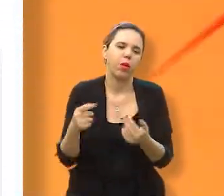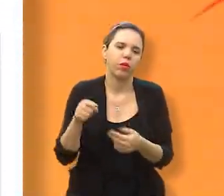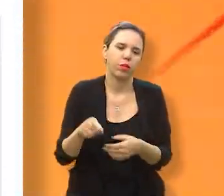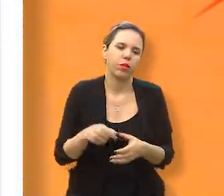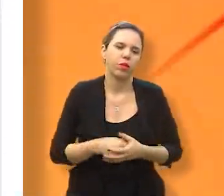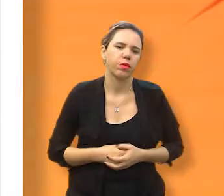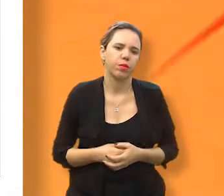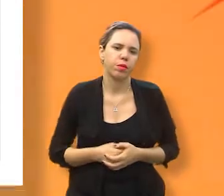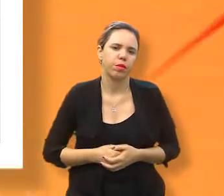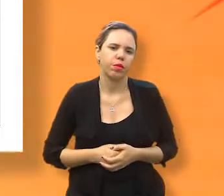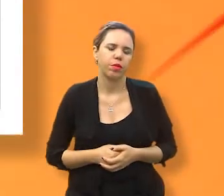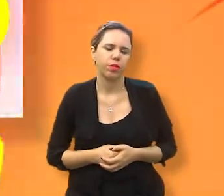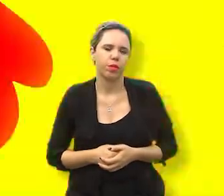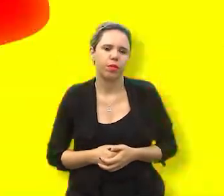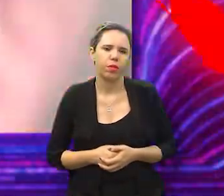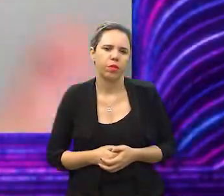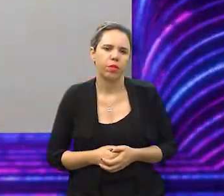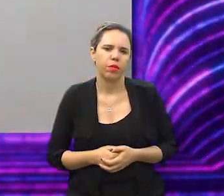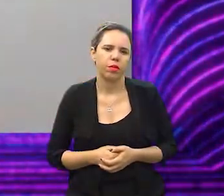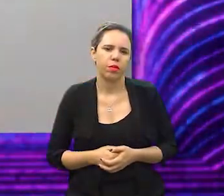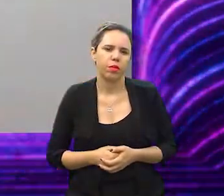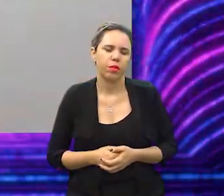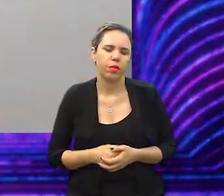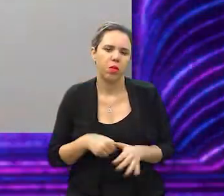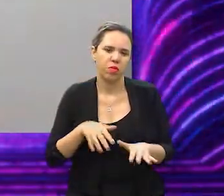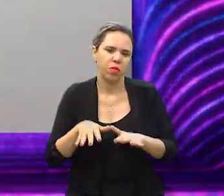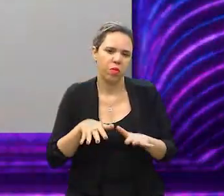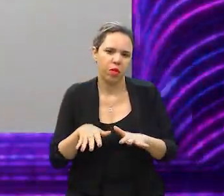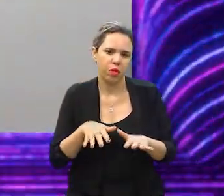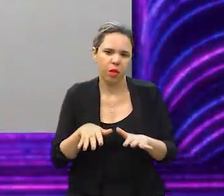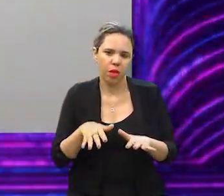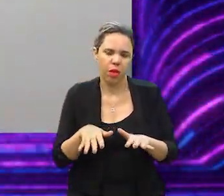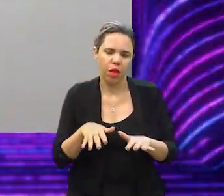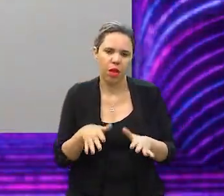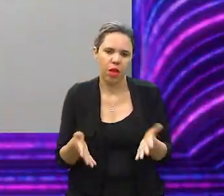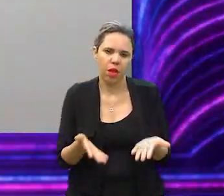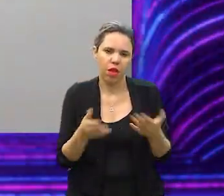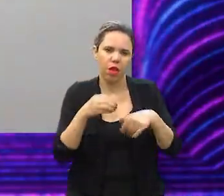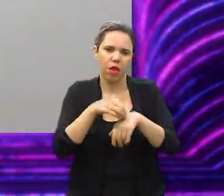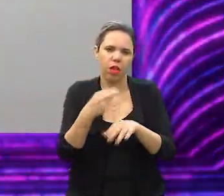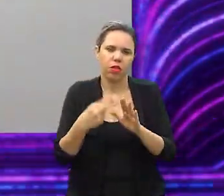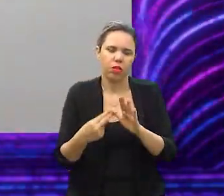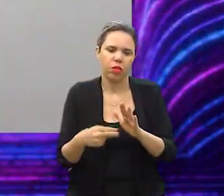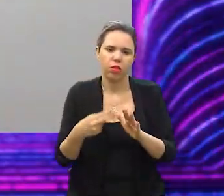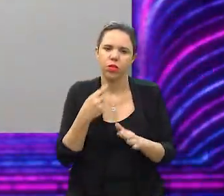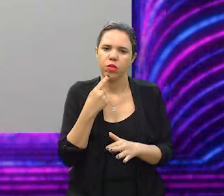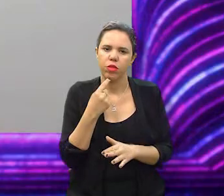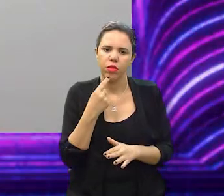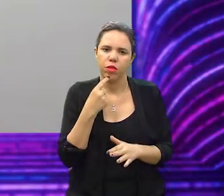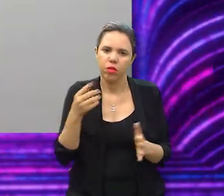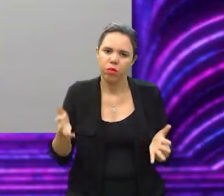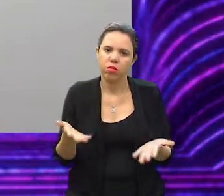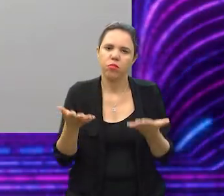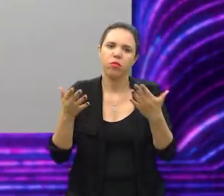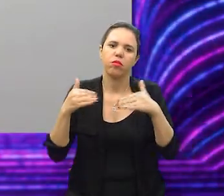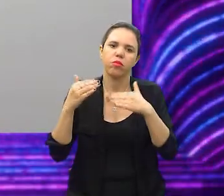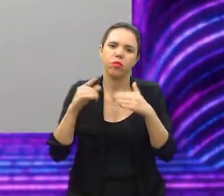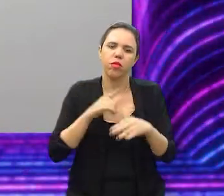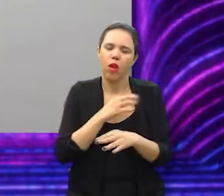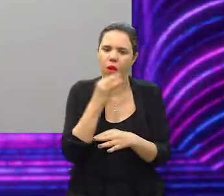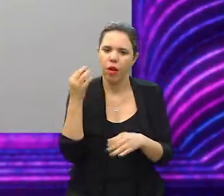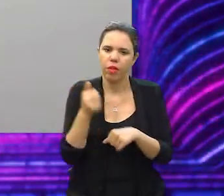Então, assim, poxa, vamos movimentar, né? Vamos levar o nome geek aí de Campinas, vamos levar o nome que a gente tem